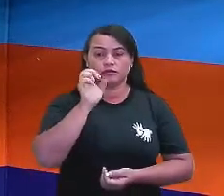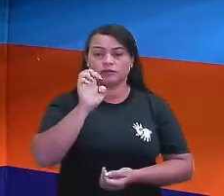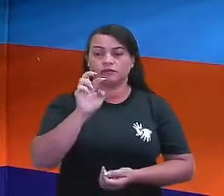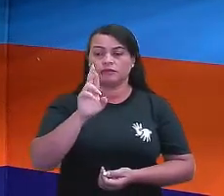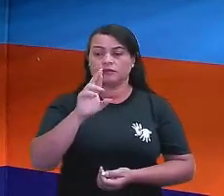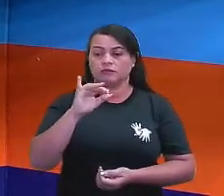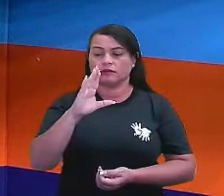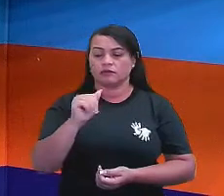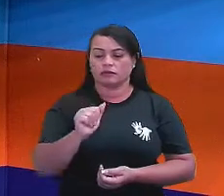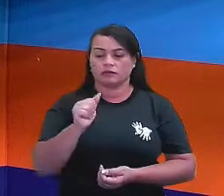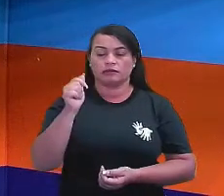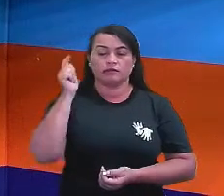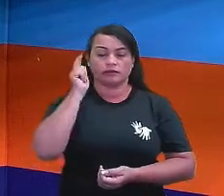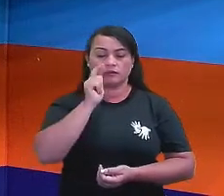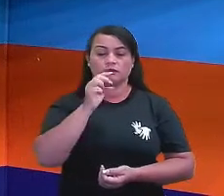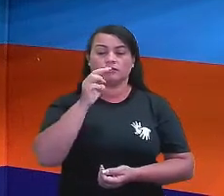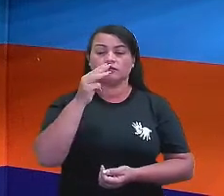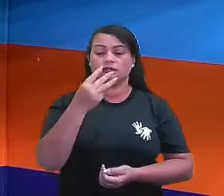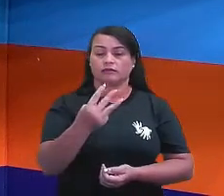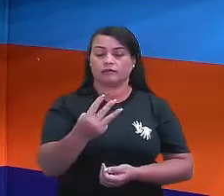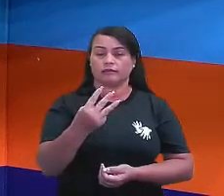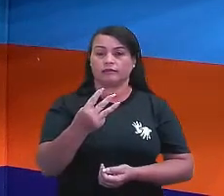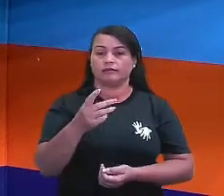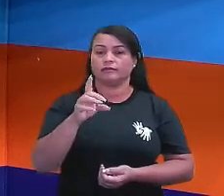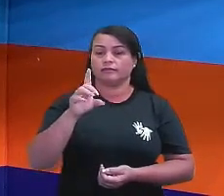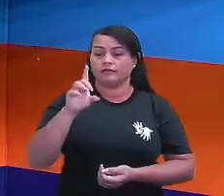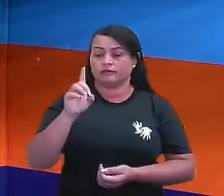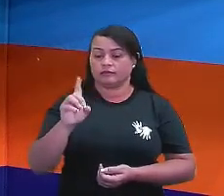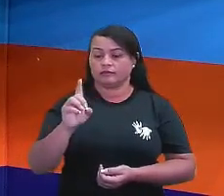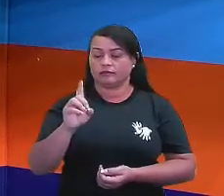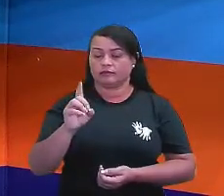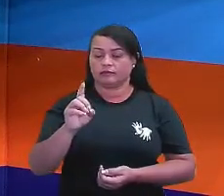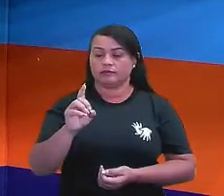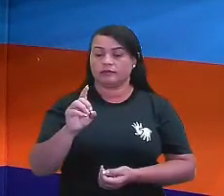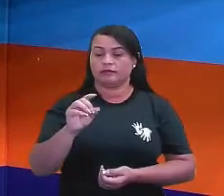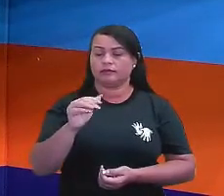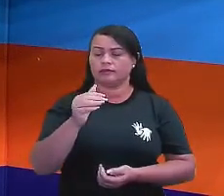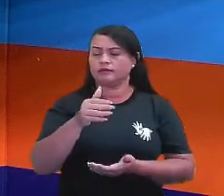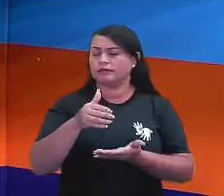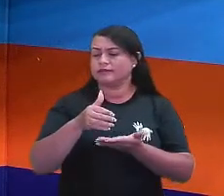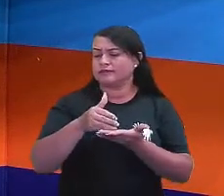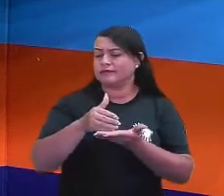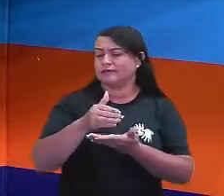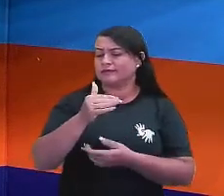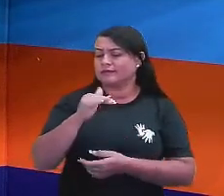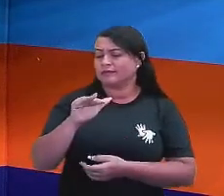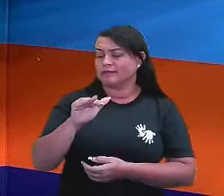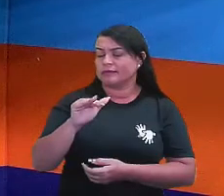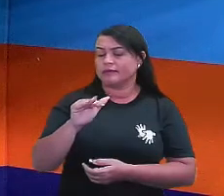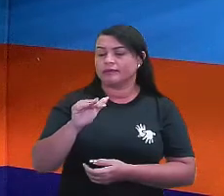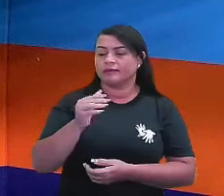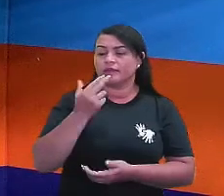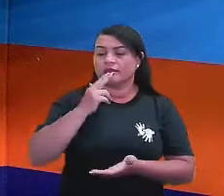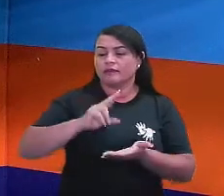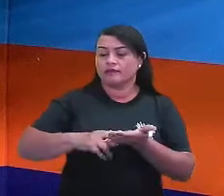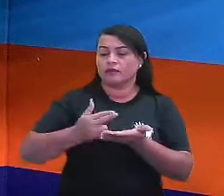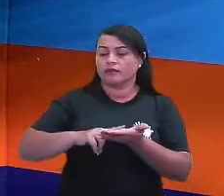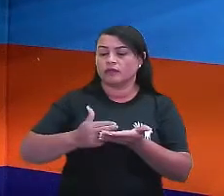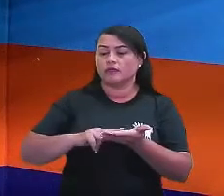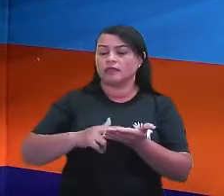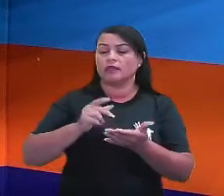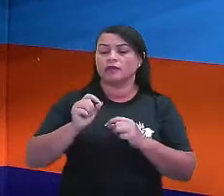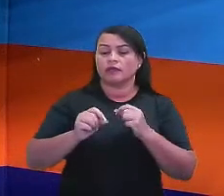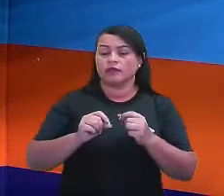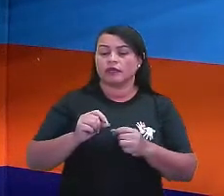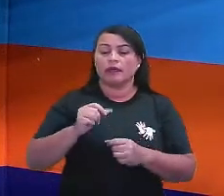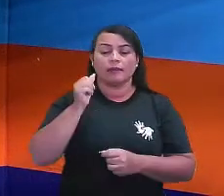ganhou 3,5 dezenas de figurinha e Beatriz ganhou o triplo. Quantas figurinhas Beatriz ganhou?